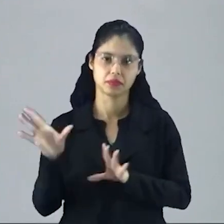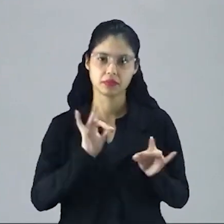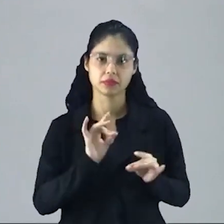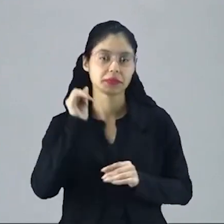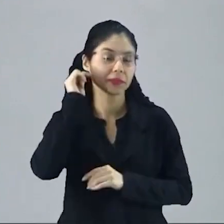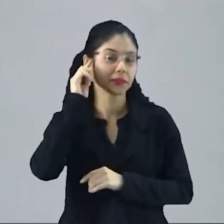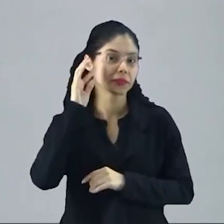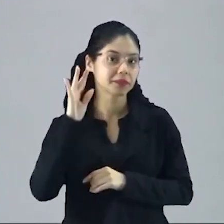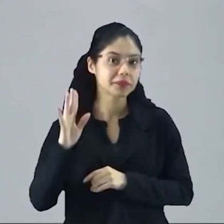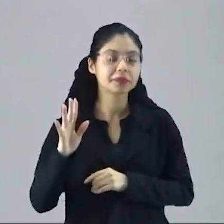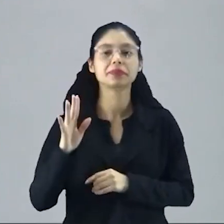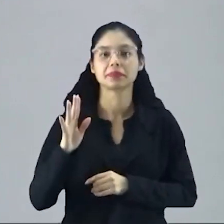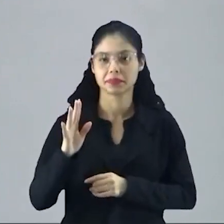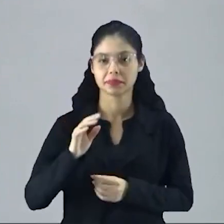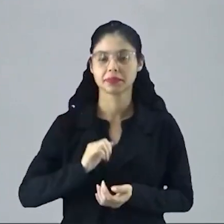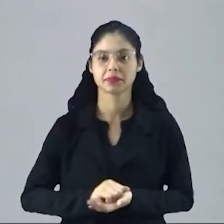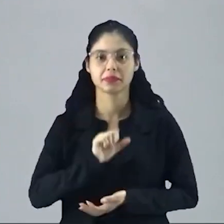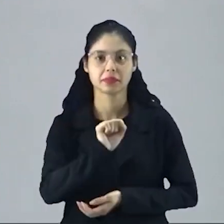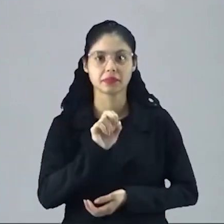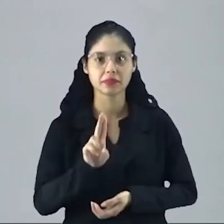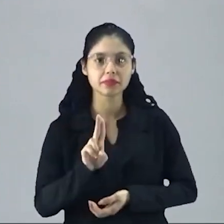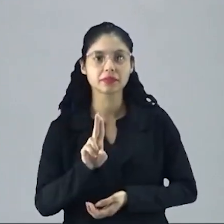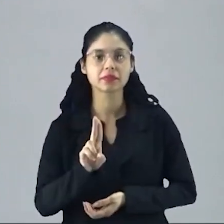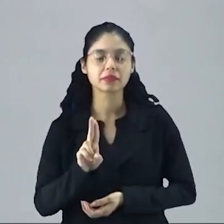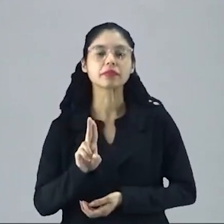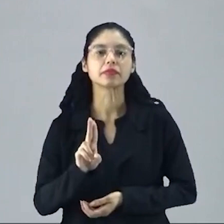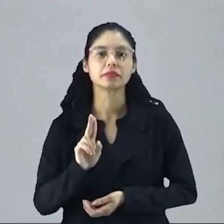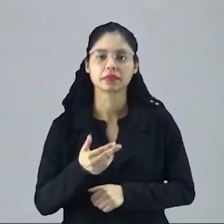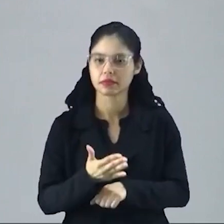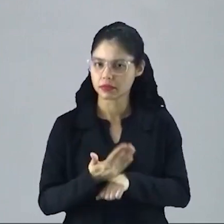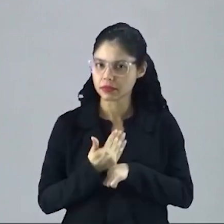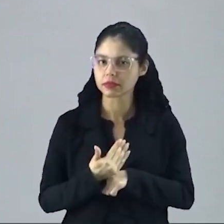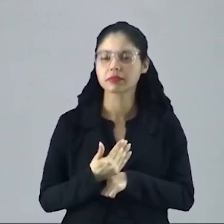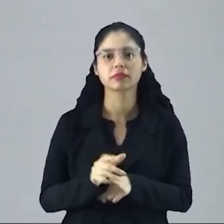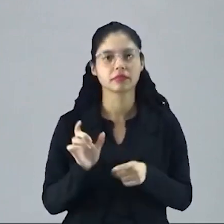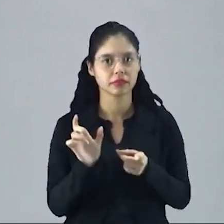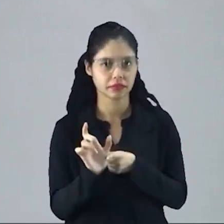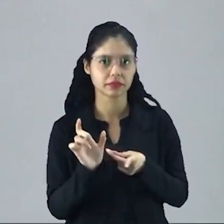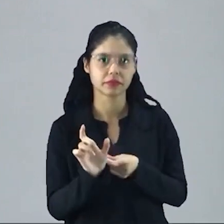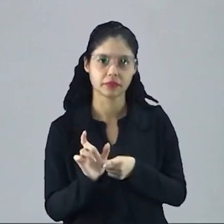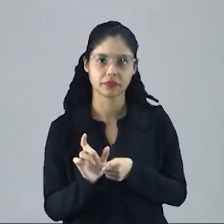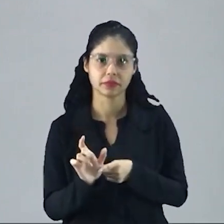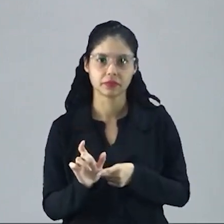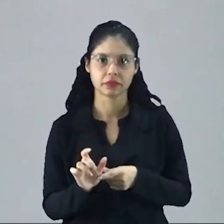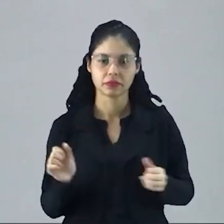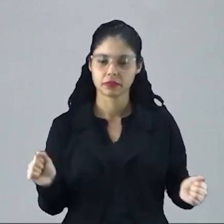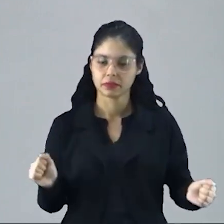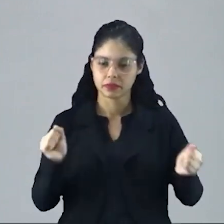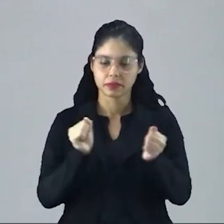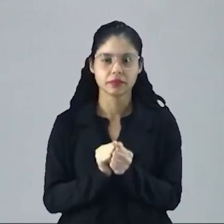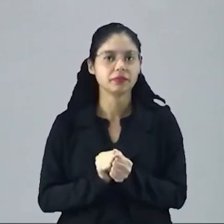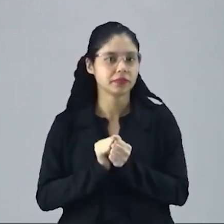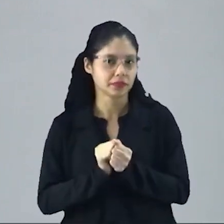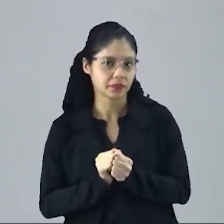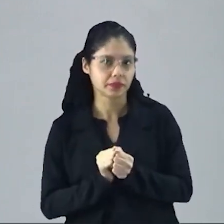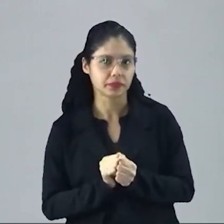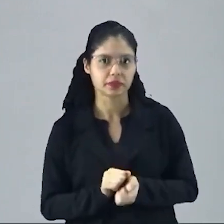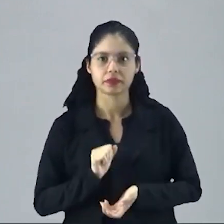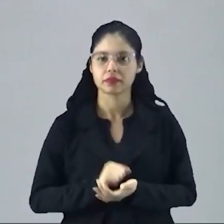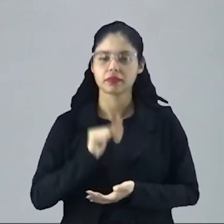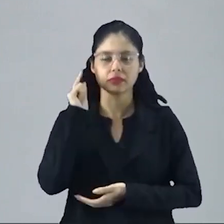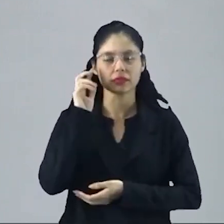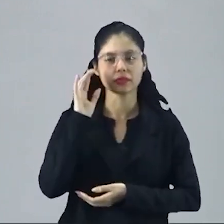de sonhos. O sul, né, esse prefixo da palavra, significa onírico, significa